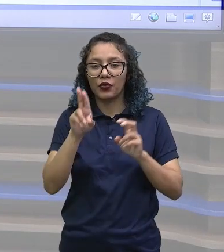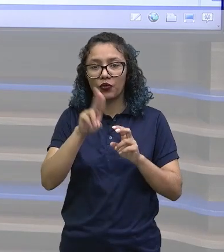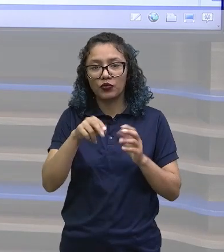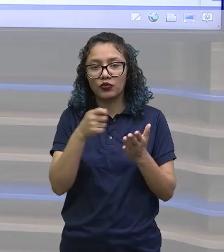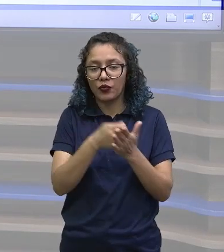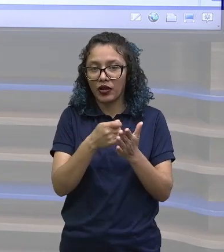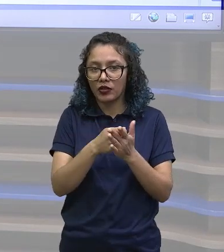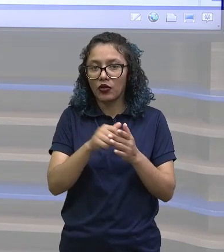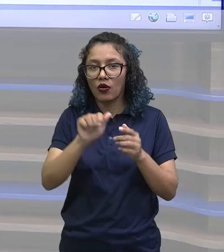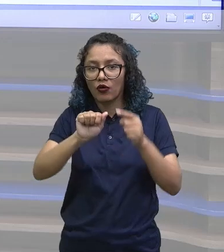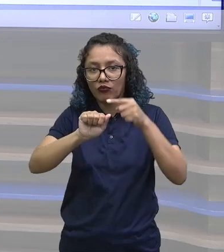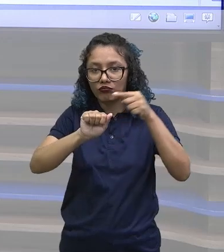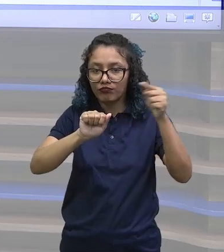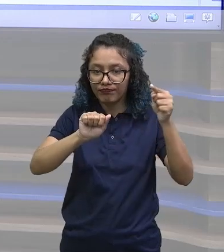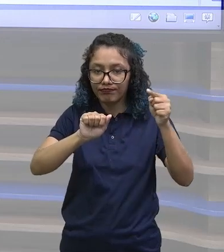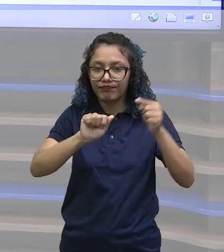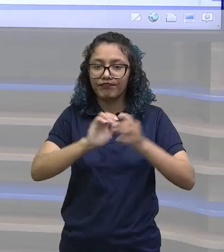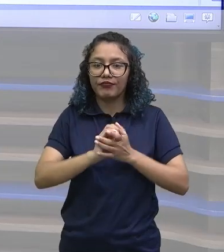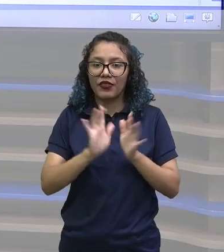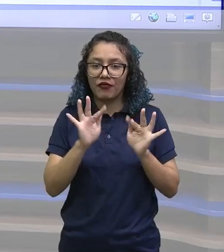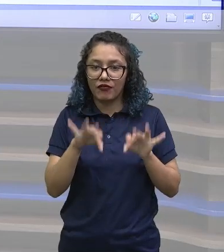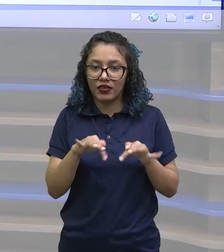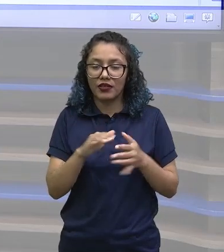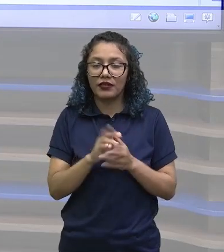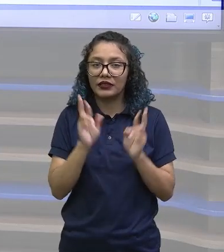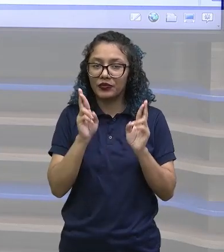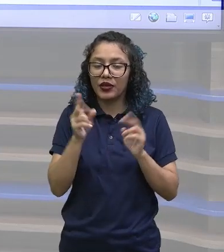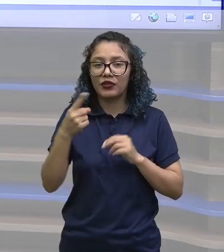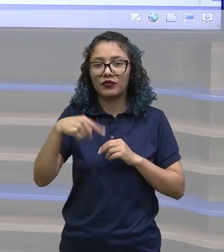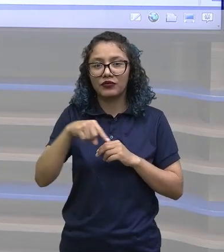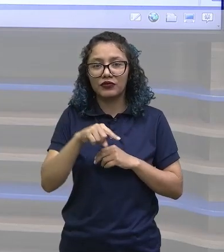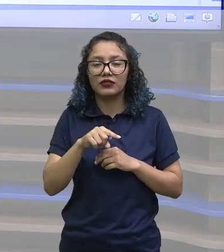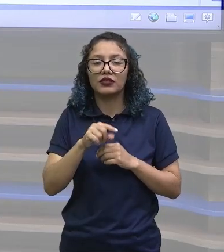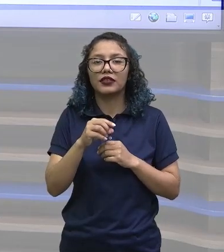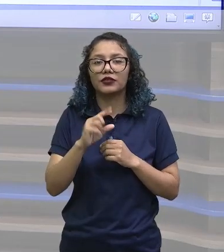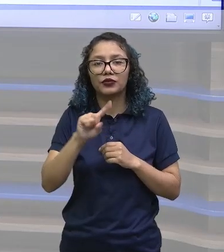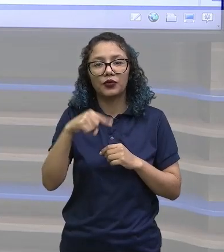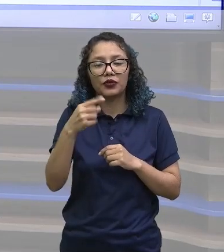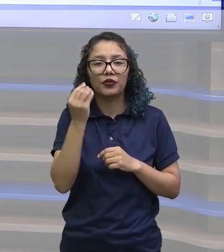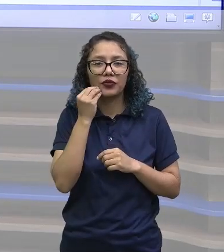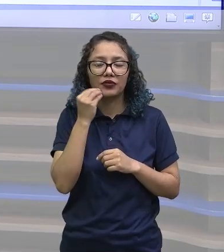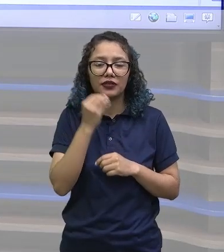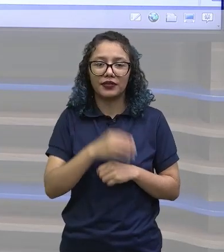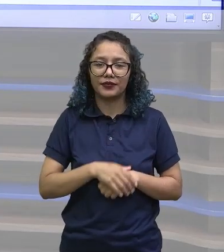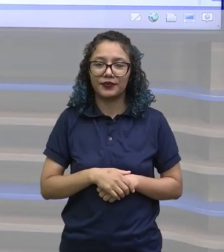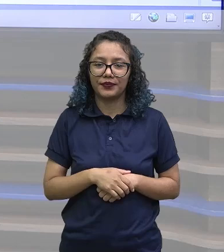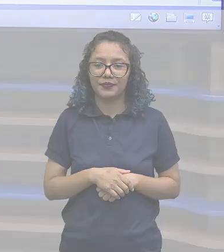obrigatório da crase e espero vocês em uma outra oportunidade.